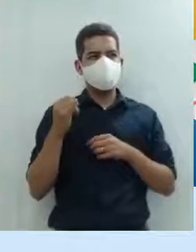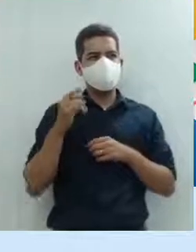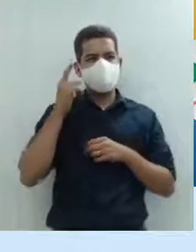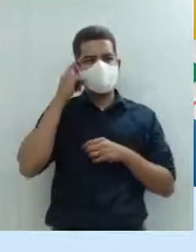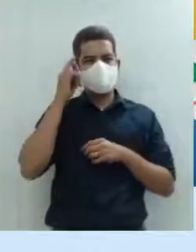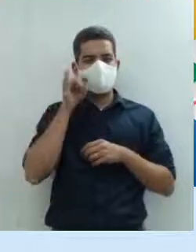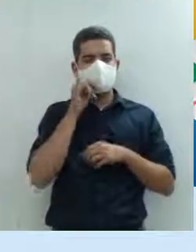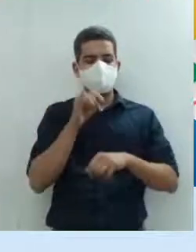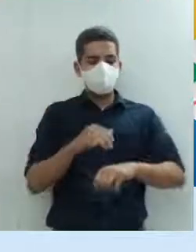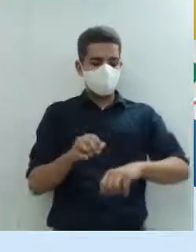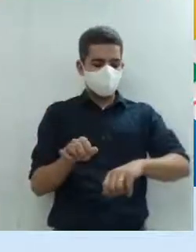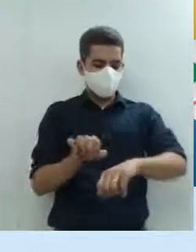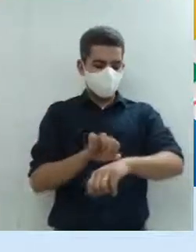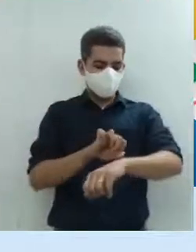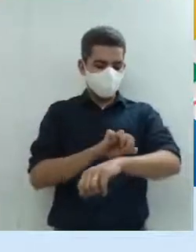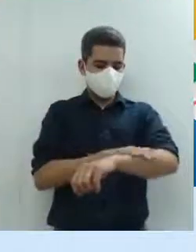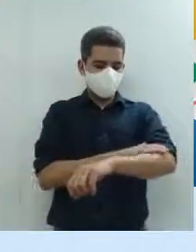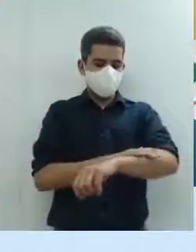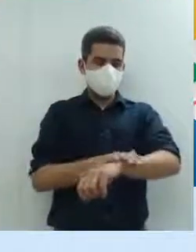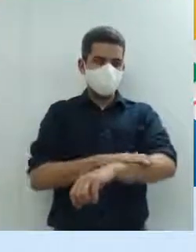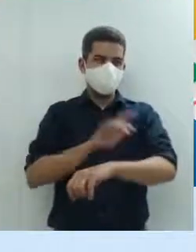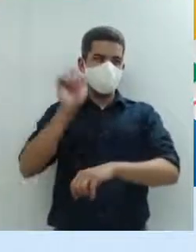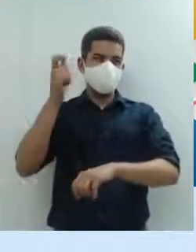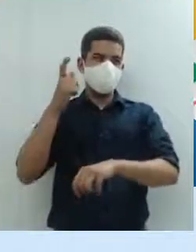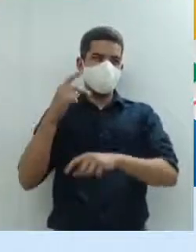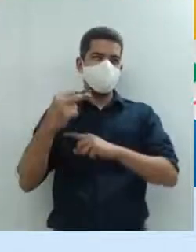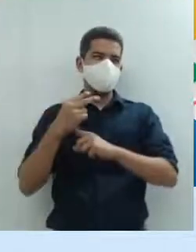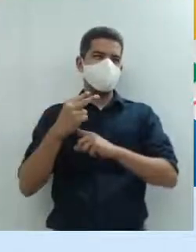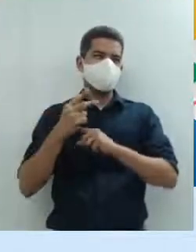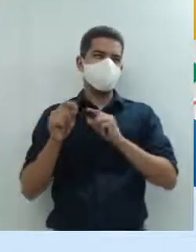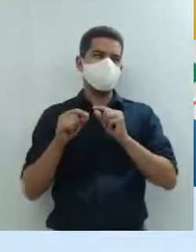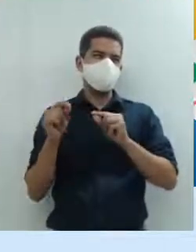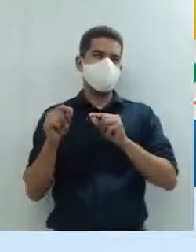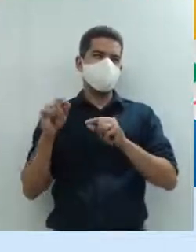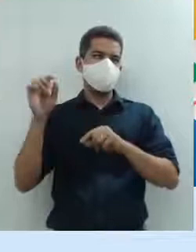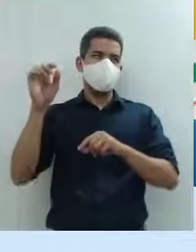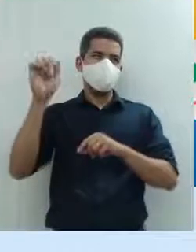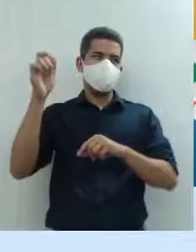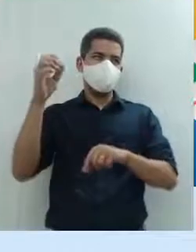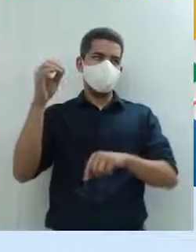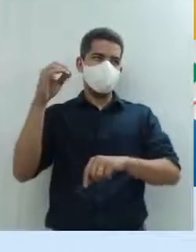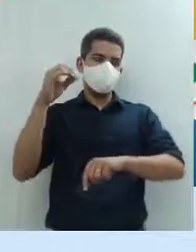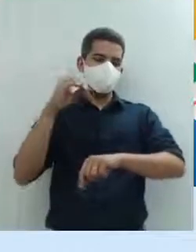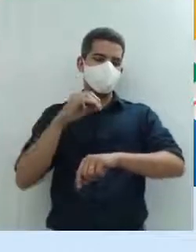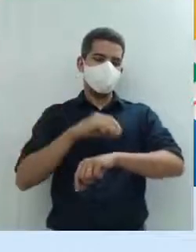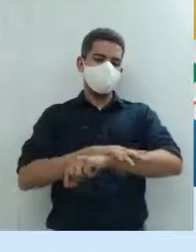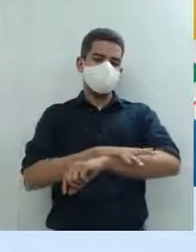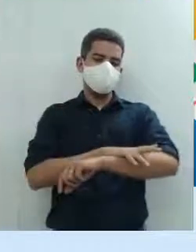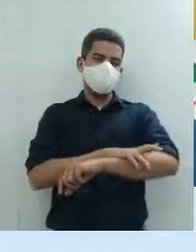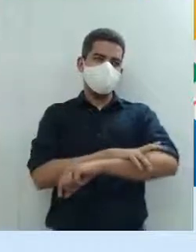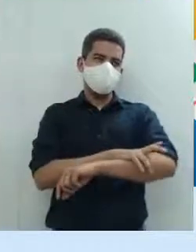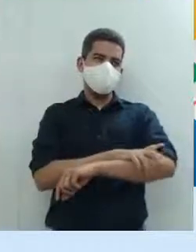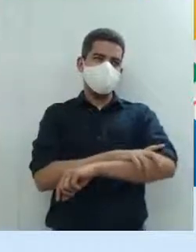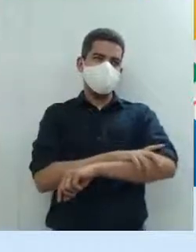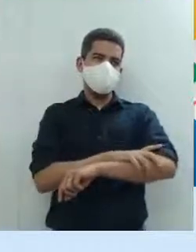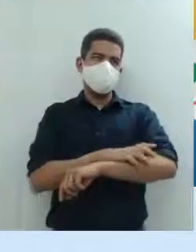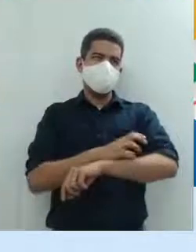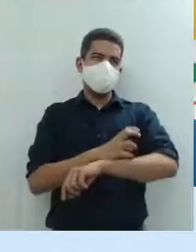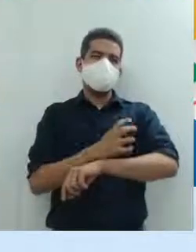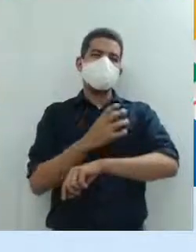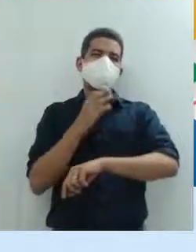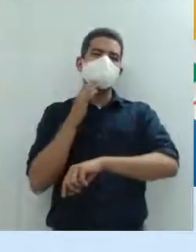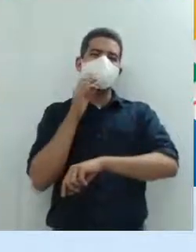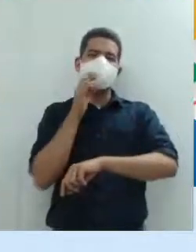um protetor solar? Qual é o objetivo ali do protetor? É que o raio solar não incida diretamente na tua pele e